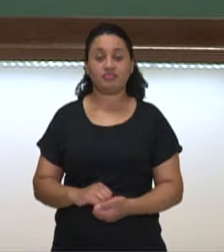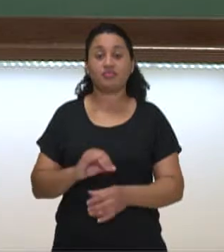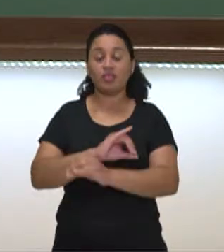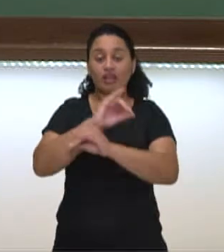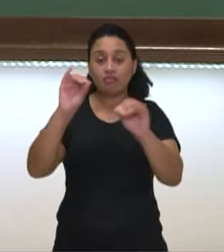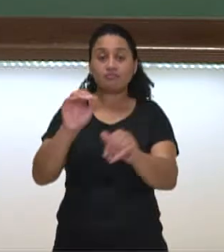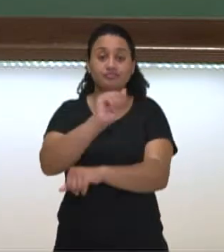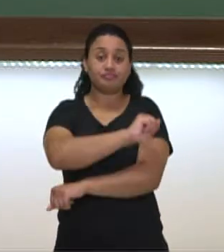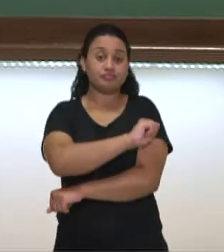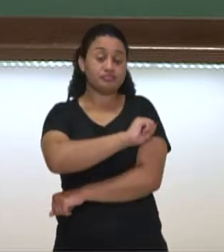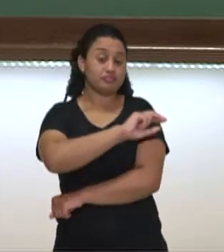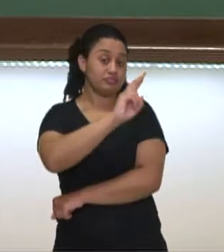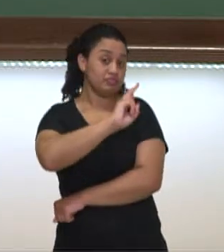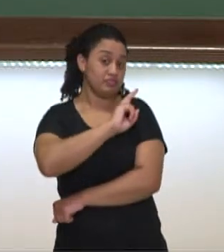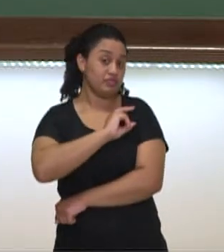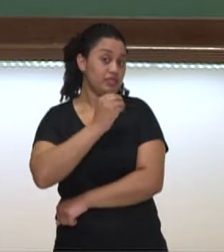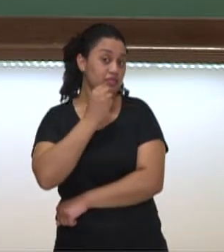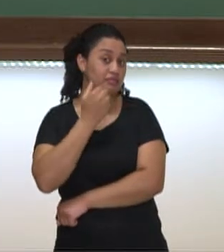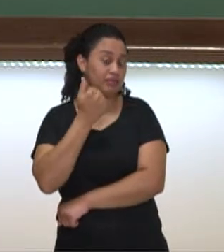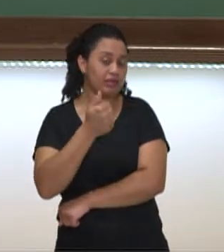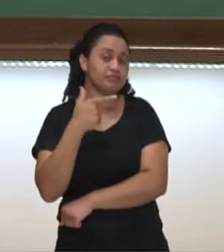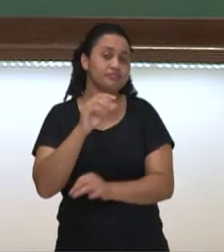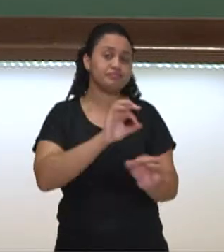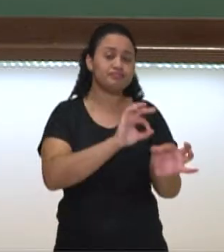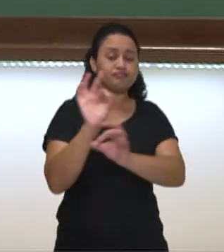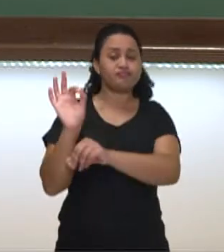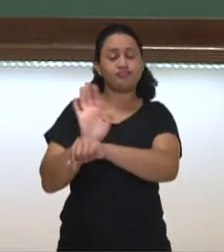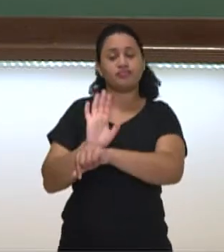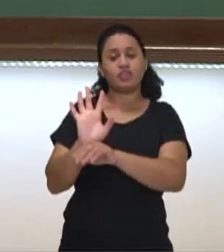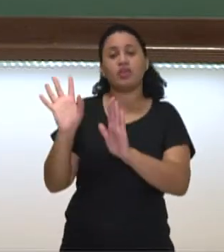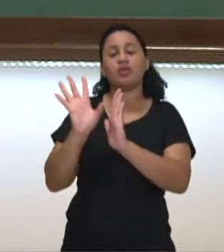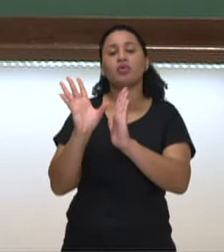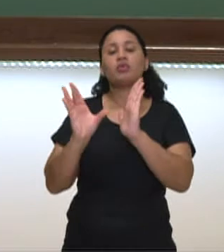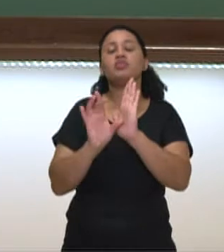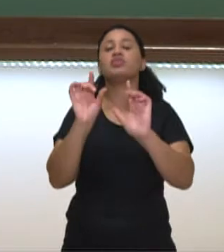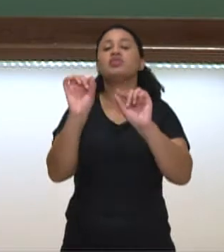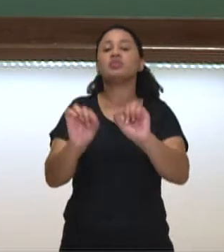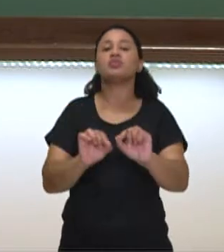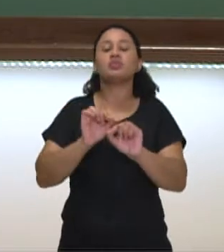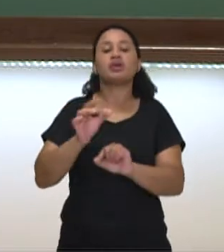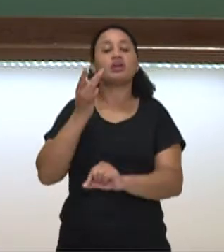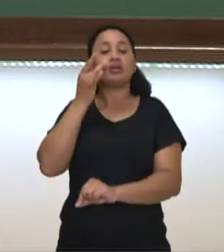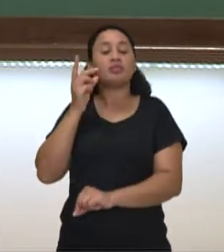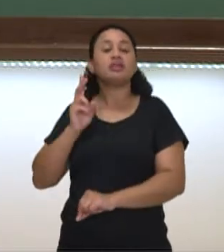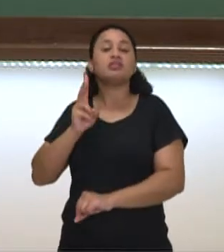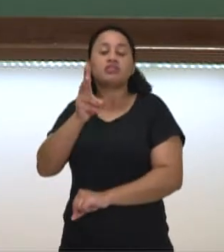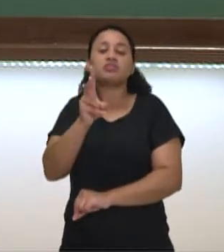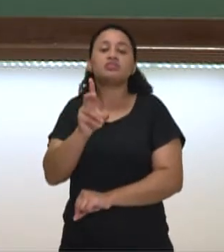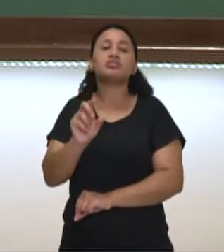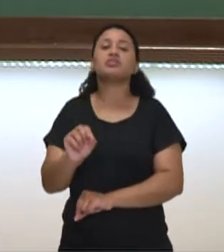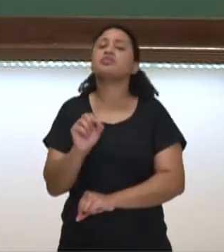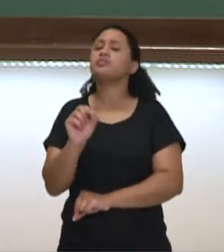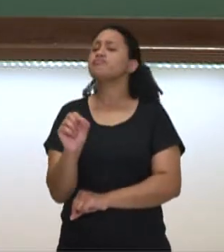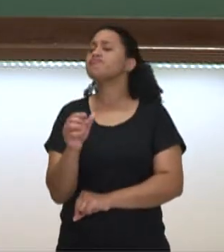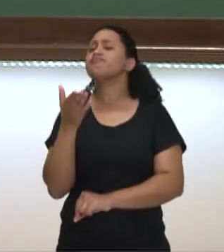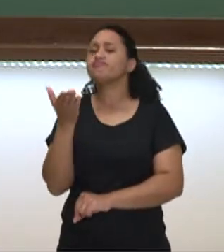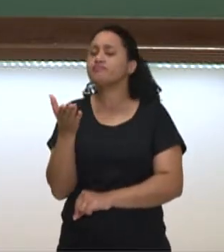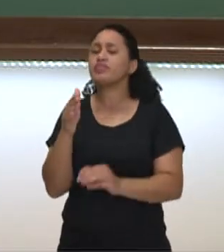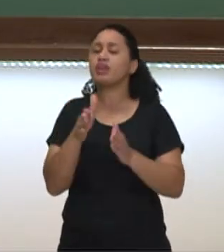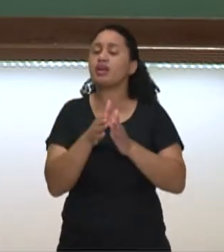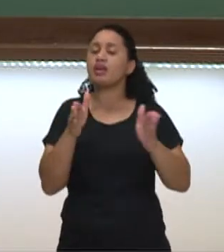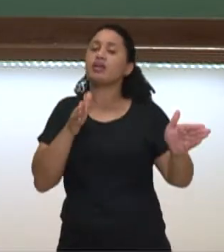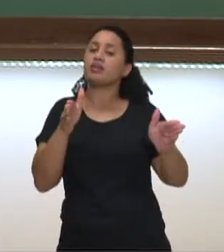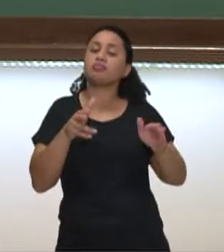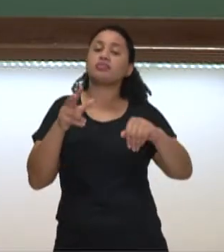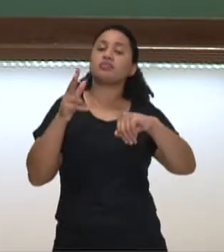Olá, estudante da segunda série, tudo bem? Nesse vídeo nós vamos falar sobre o presente contínuo. O presente contínuo ele é um tempo verbal